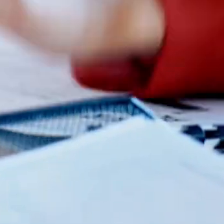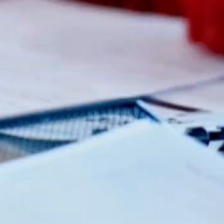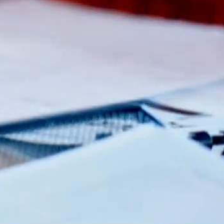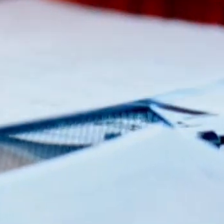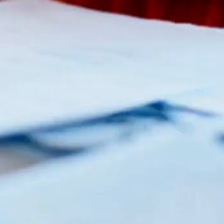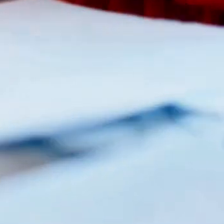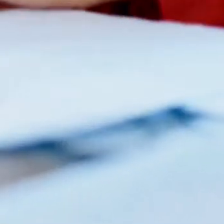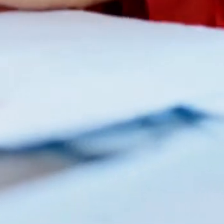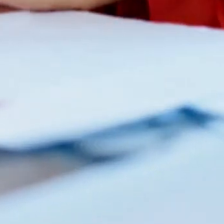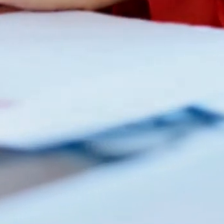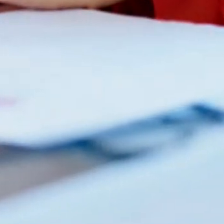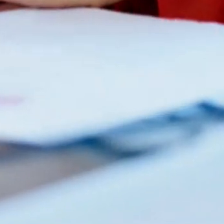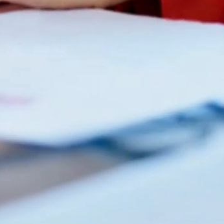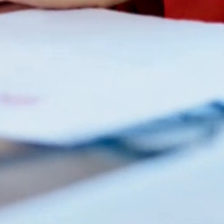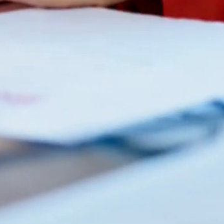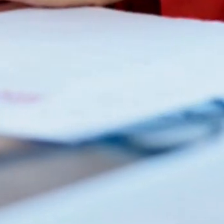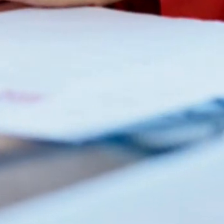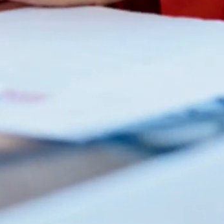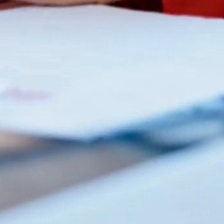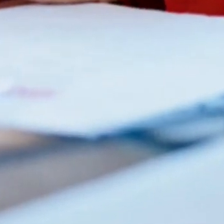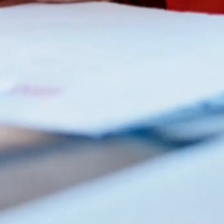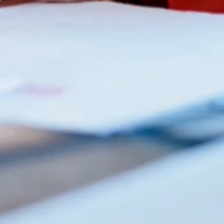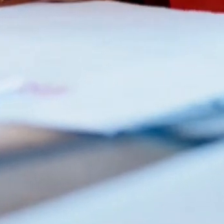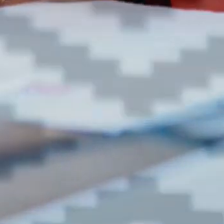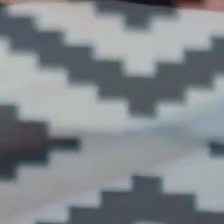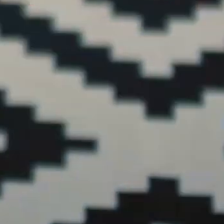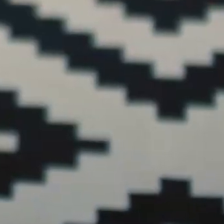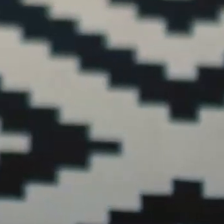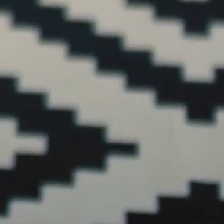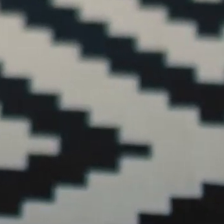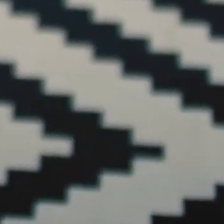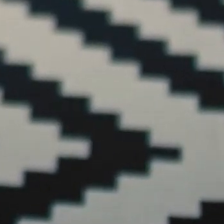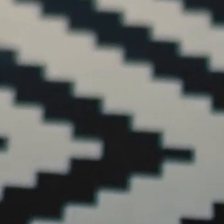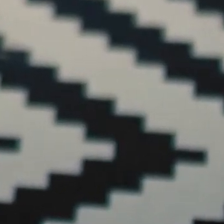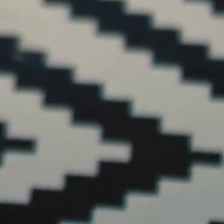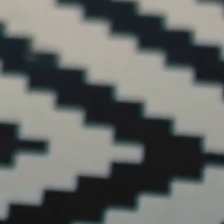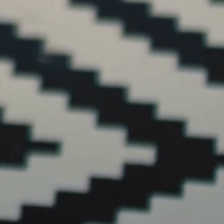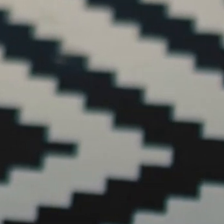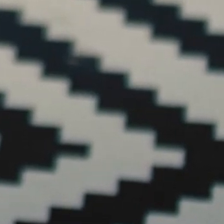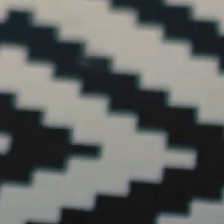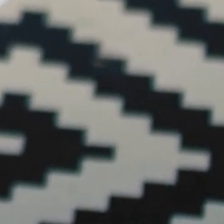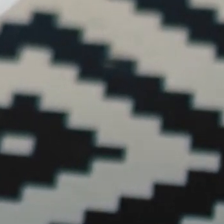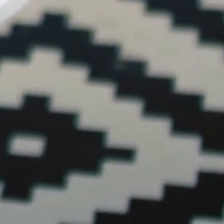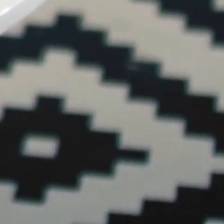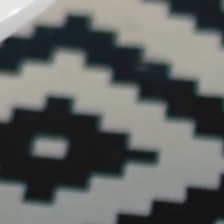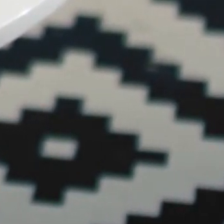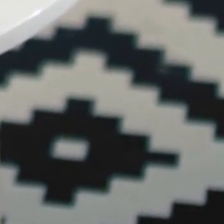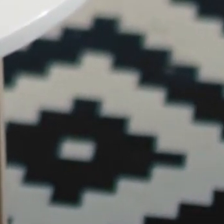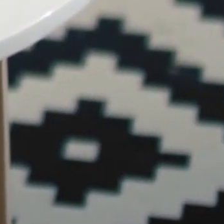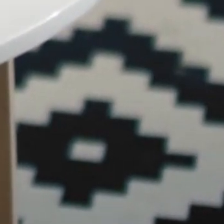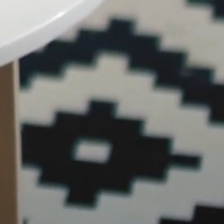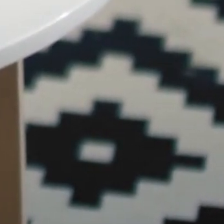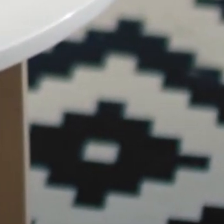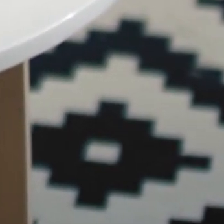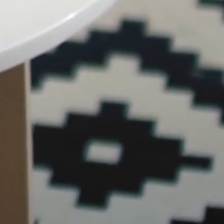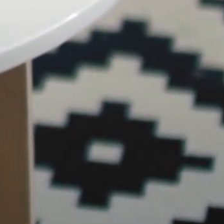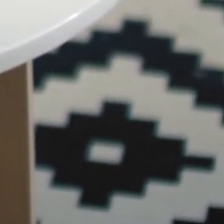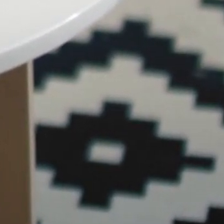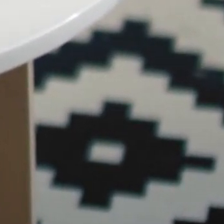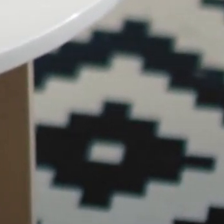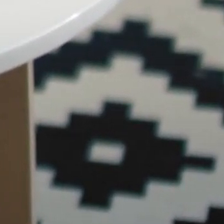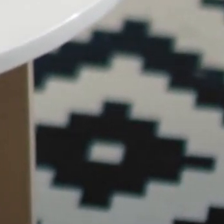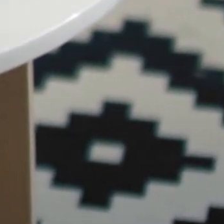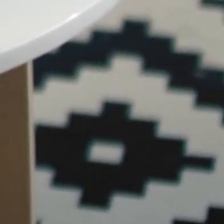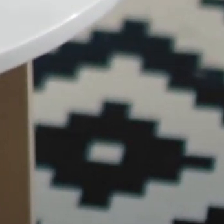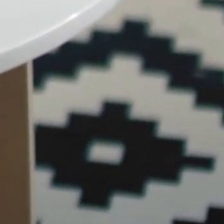do plano para não ter aquela bola de neve financeiramente e começar daquele momento a analisar, será